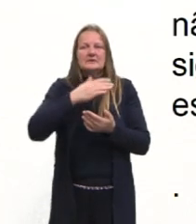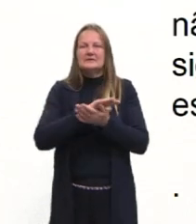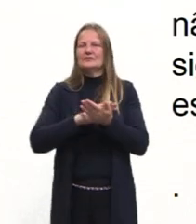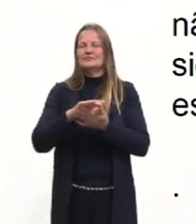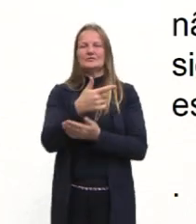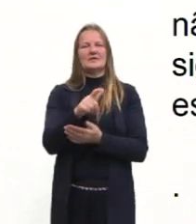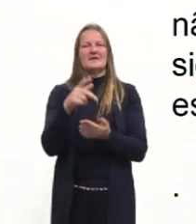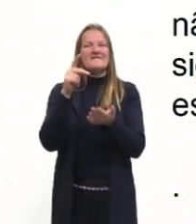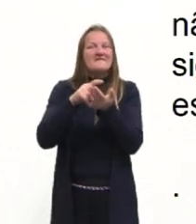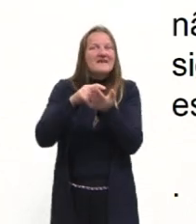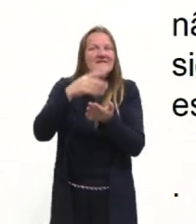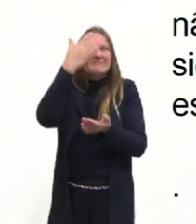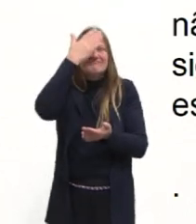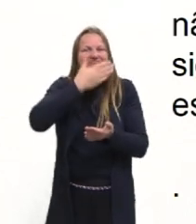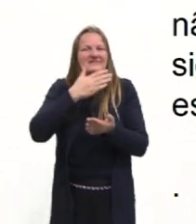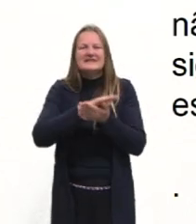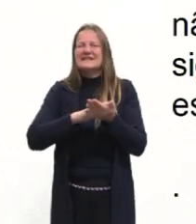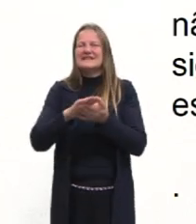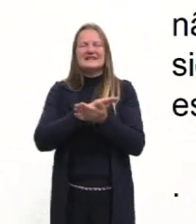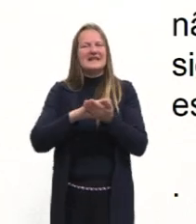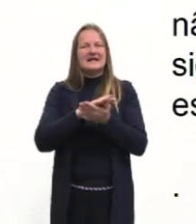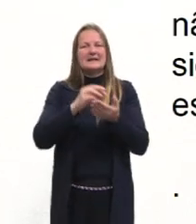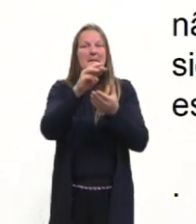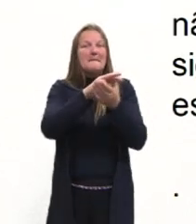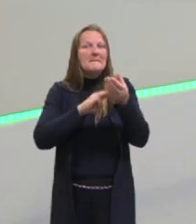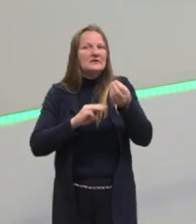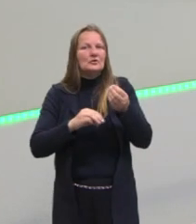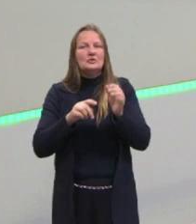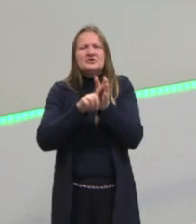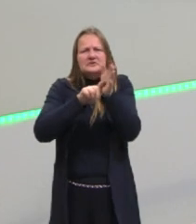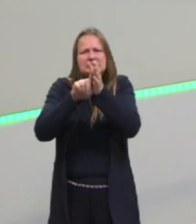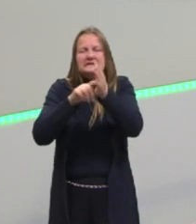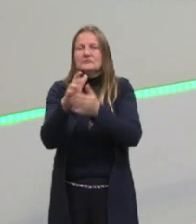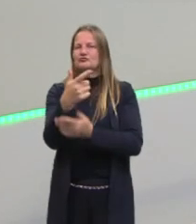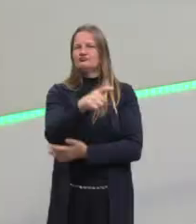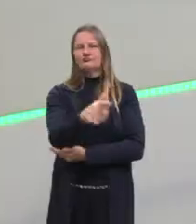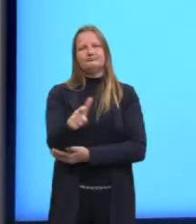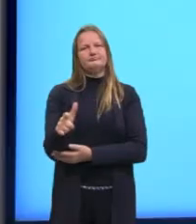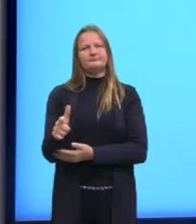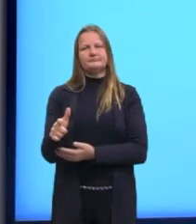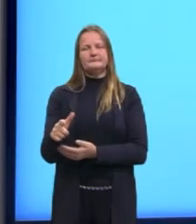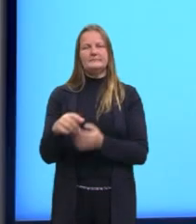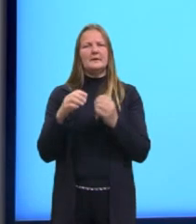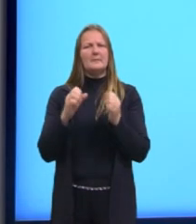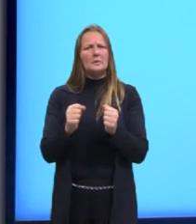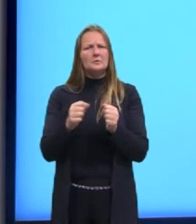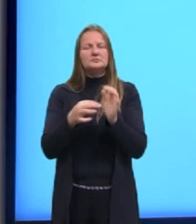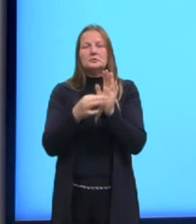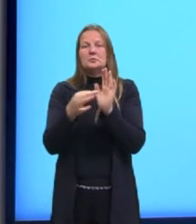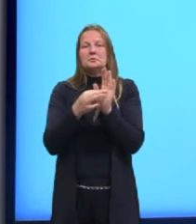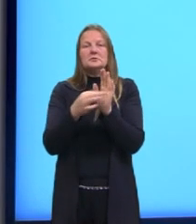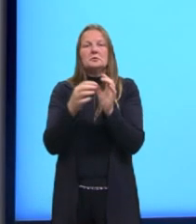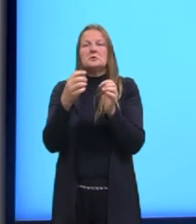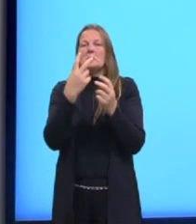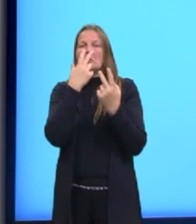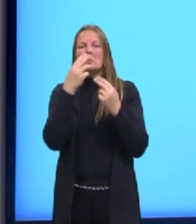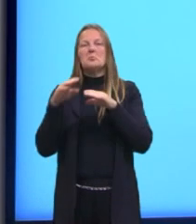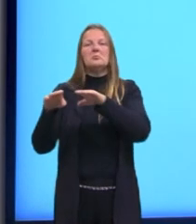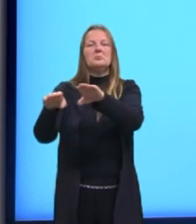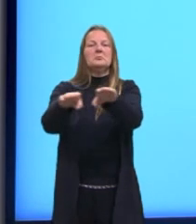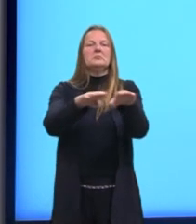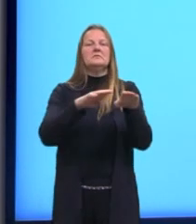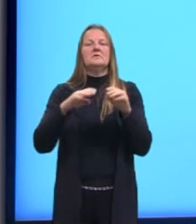foi verificado e nem metodicamente analisado. Tá? Ele pode ser obtido a partir de um movimento de